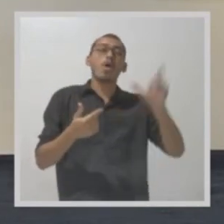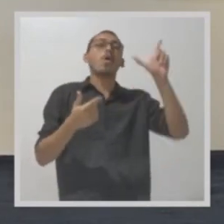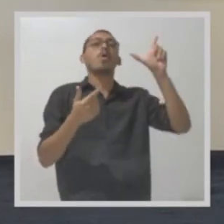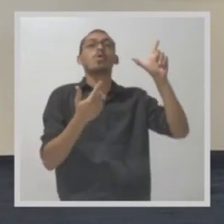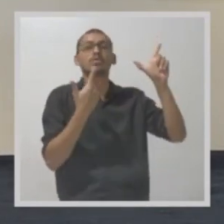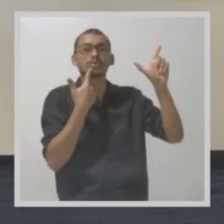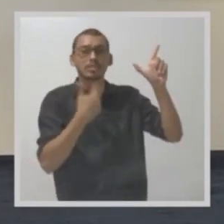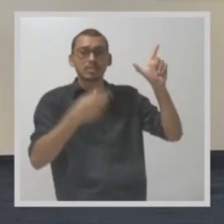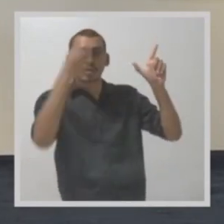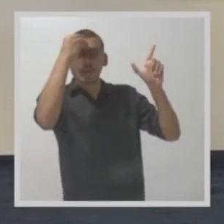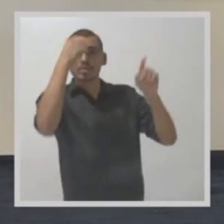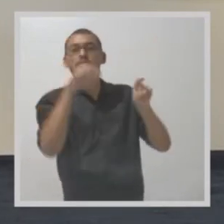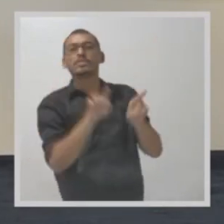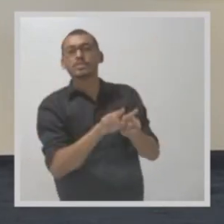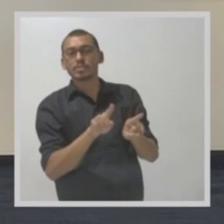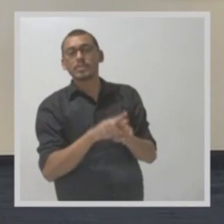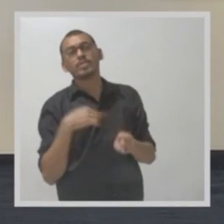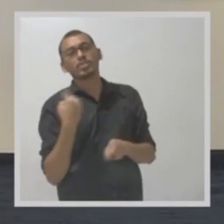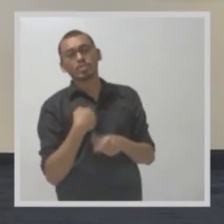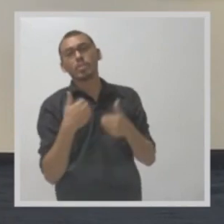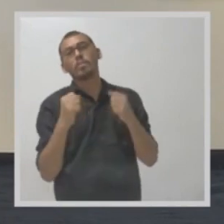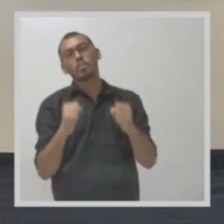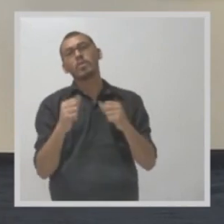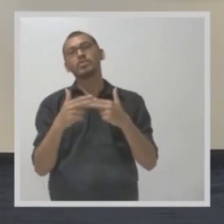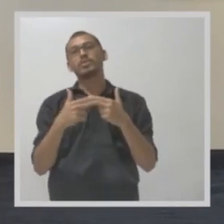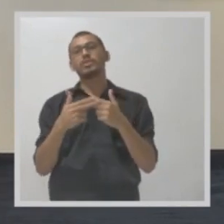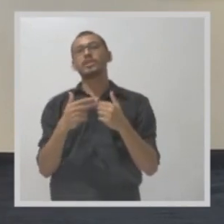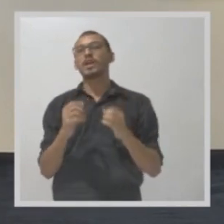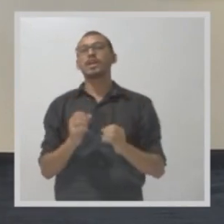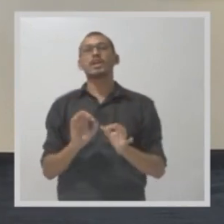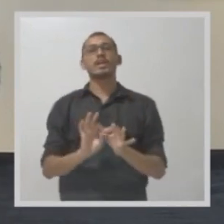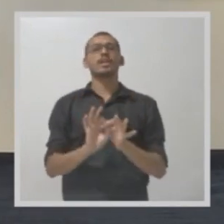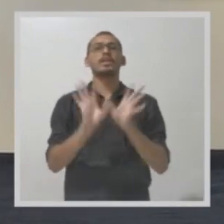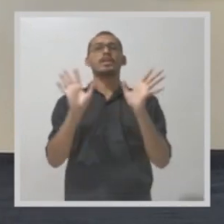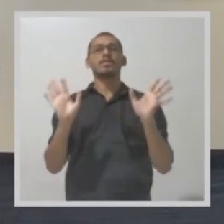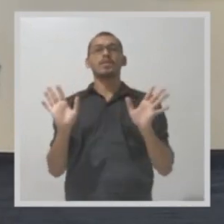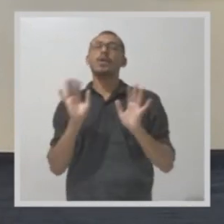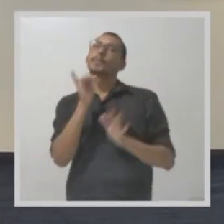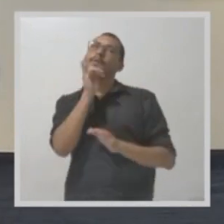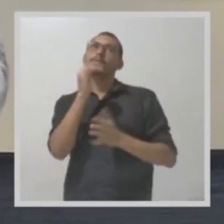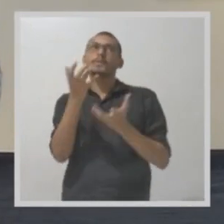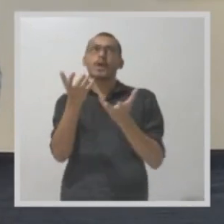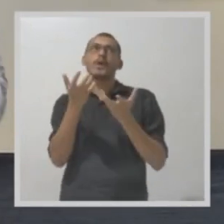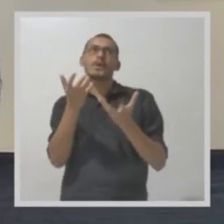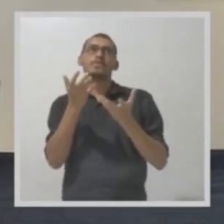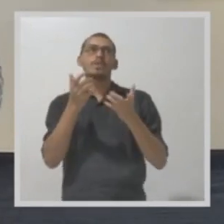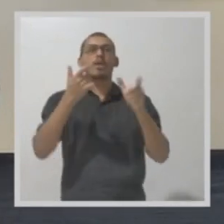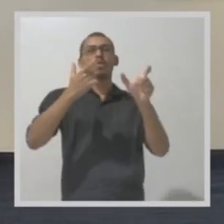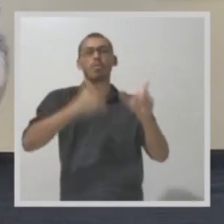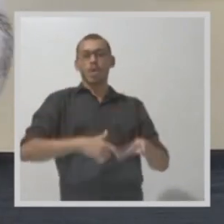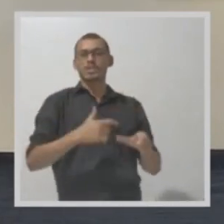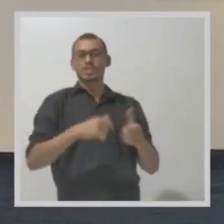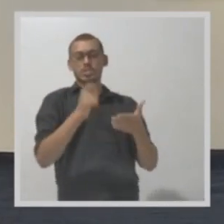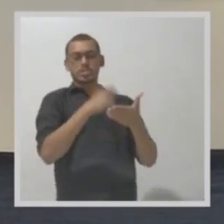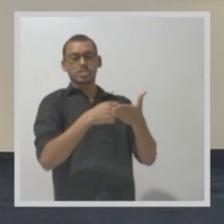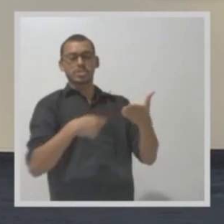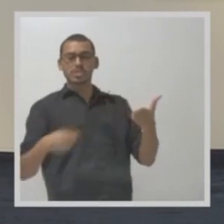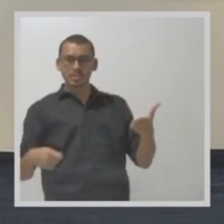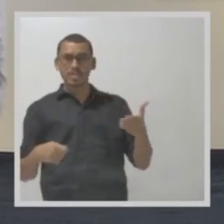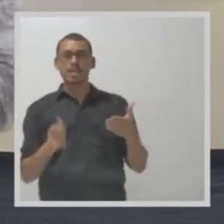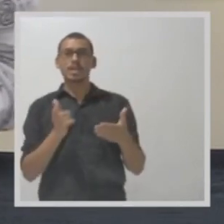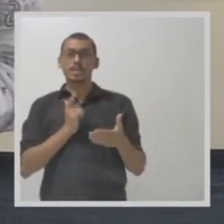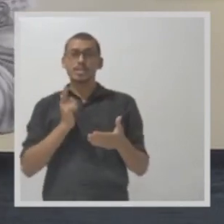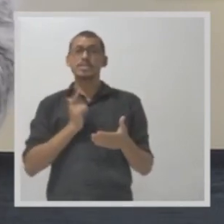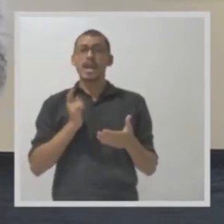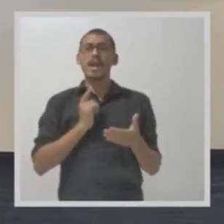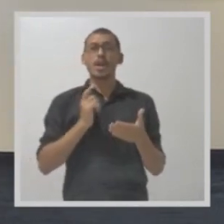linguagem, nós utilizemos. Como eu vou produzir uma revista em quadrinho, eu tenho um personagem que é capoeirista,